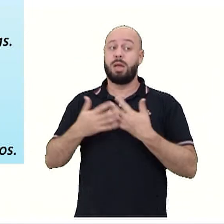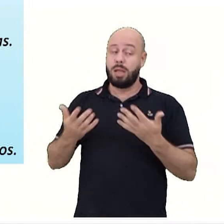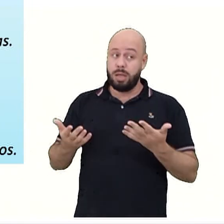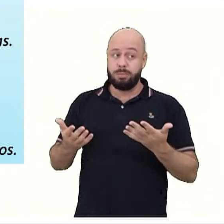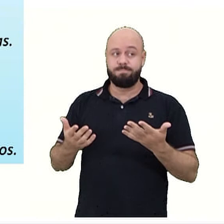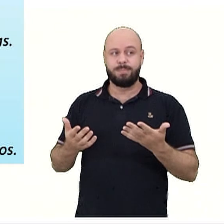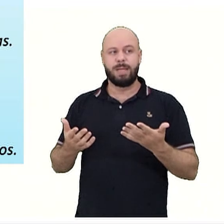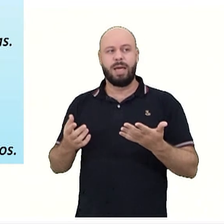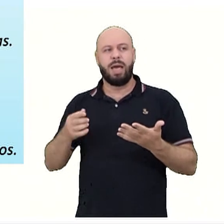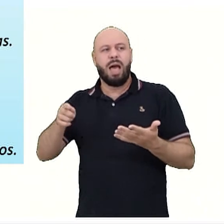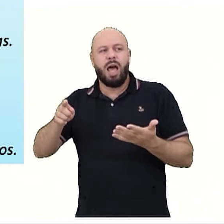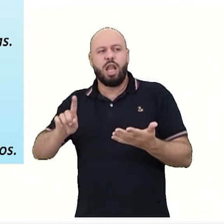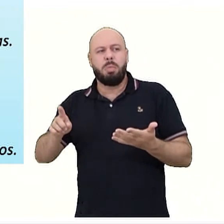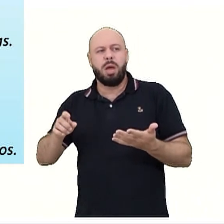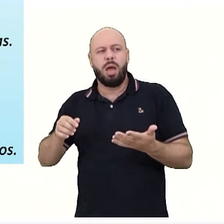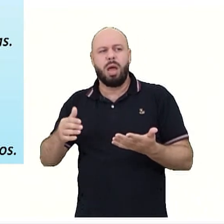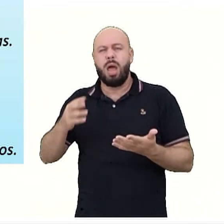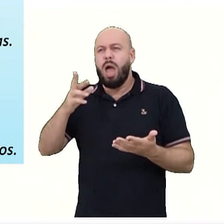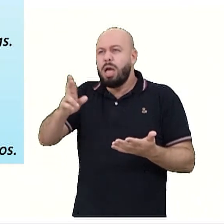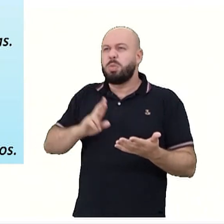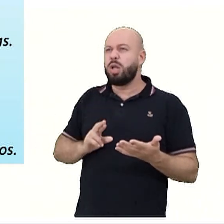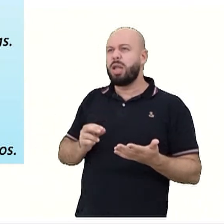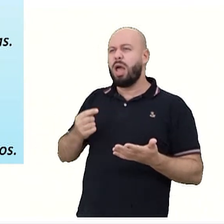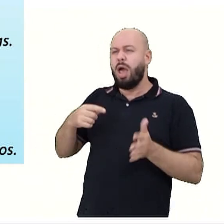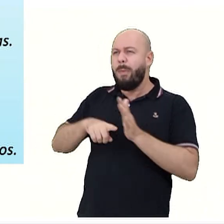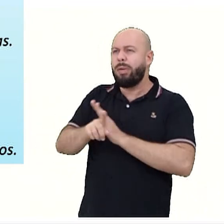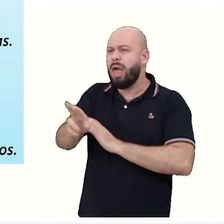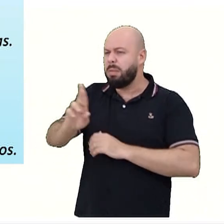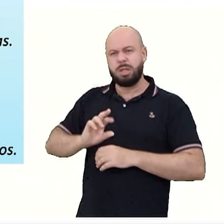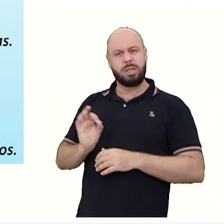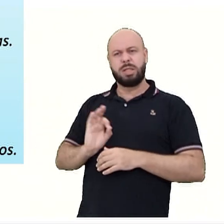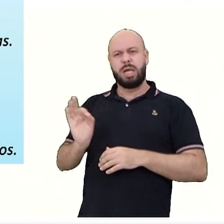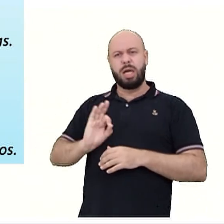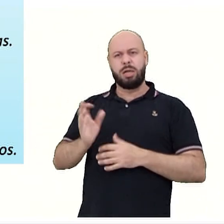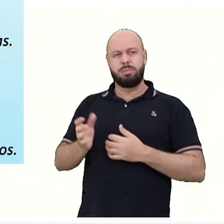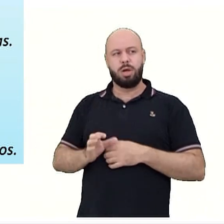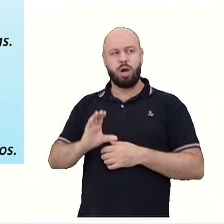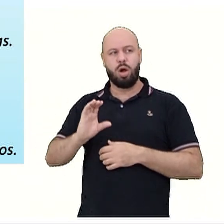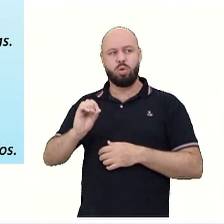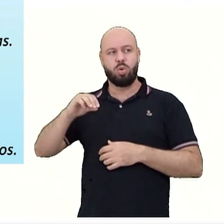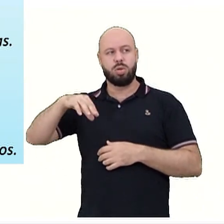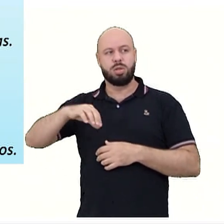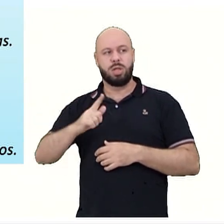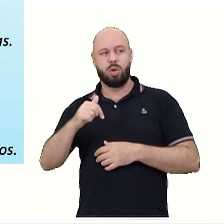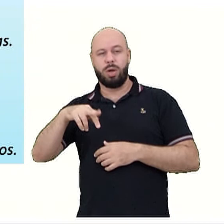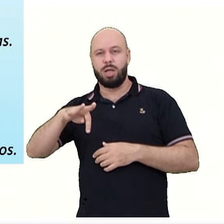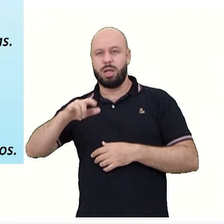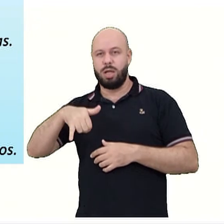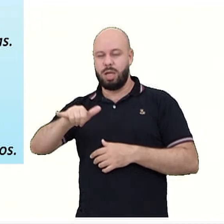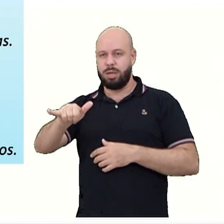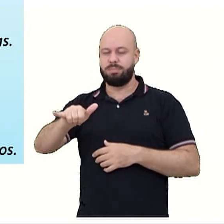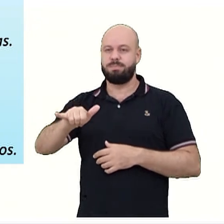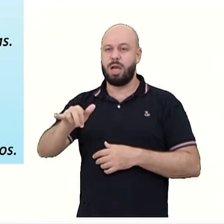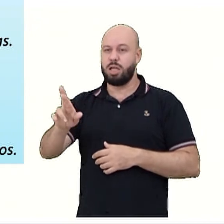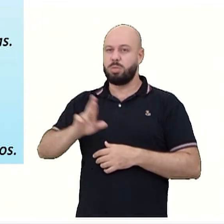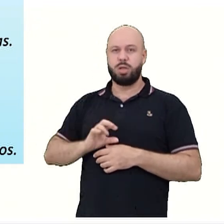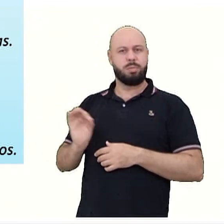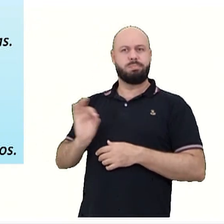Consequently, he could not answer the questions. Consequentemente, ele não poderia responder as